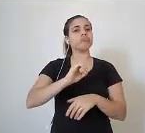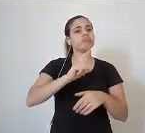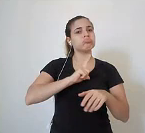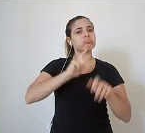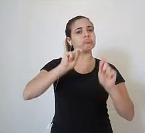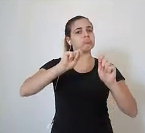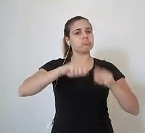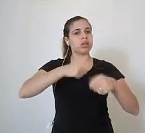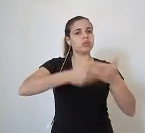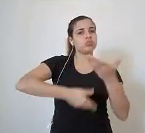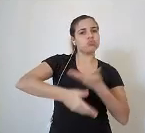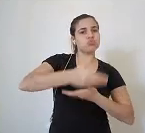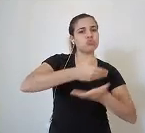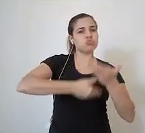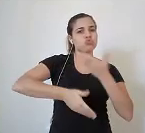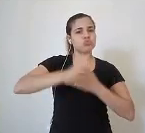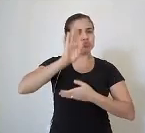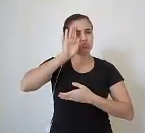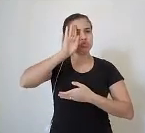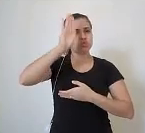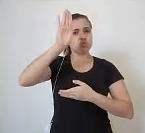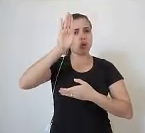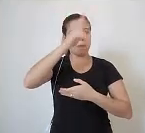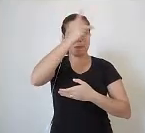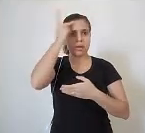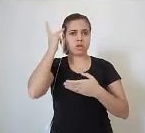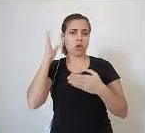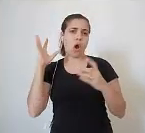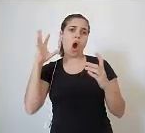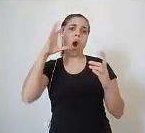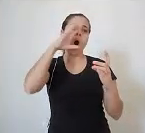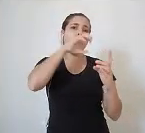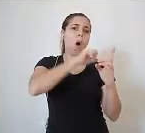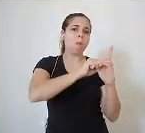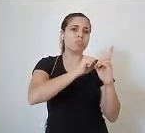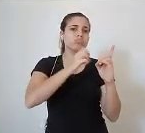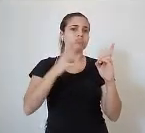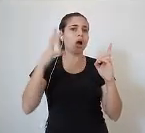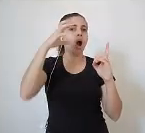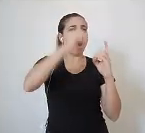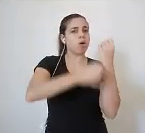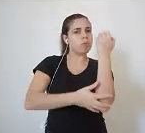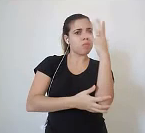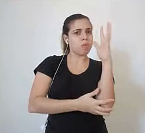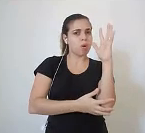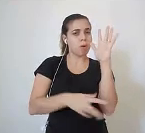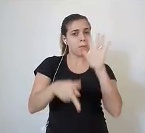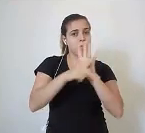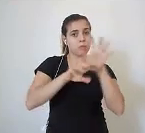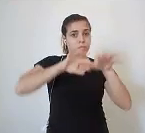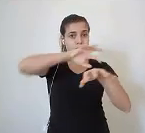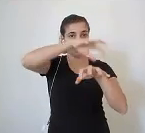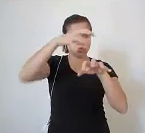orgânica, que é a glicose. E essa glicose é que vai ser usada como fonte primária de